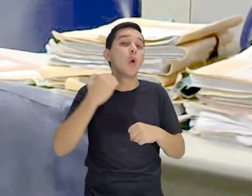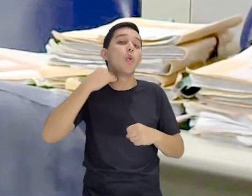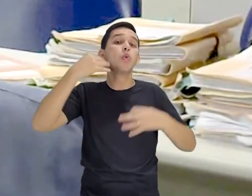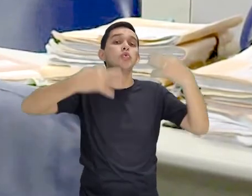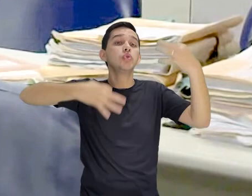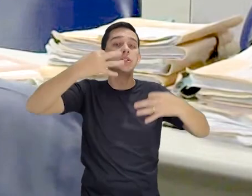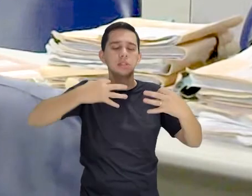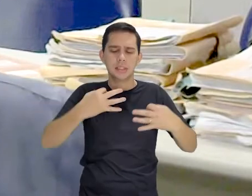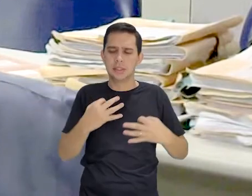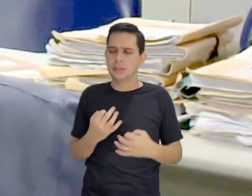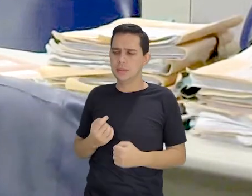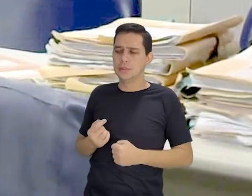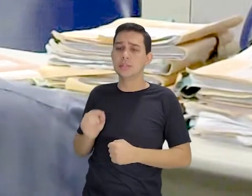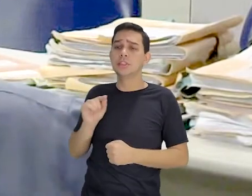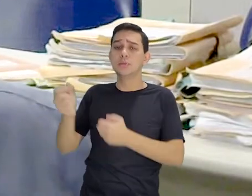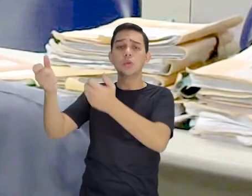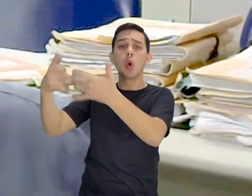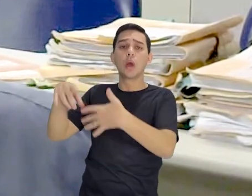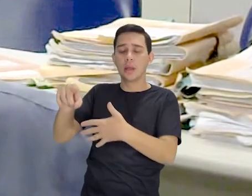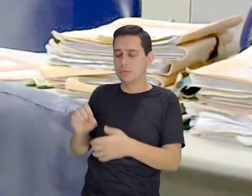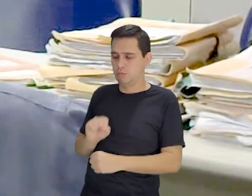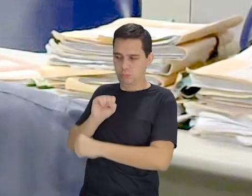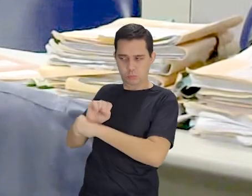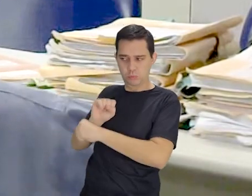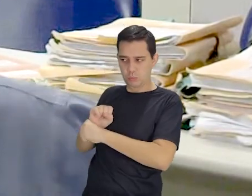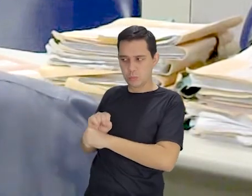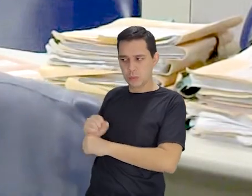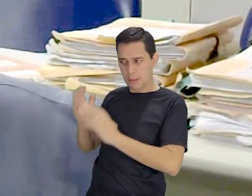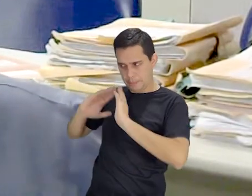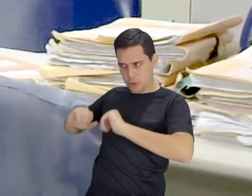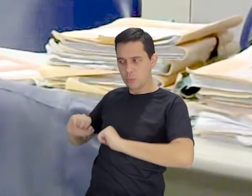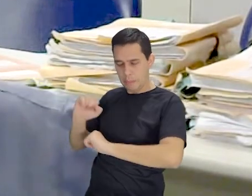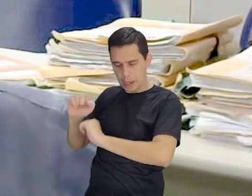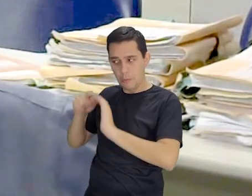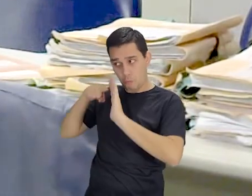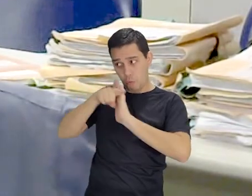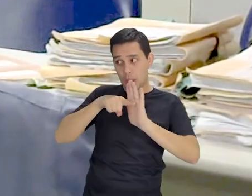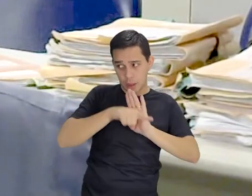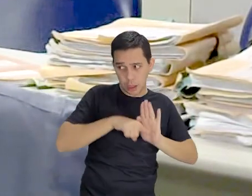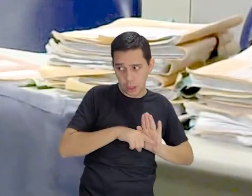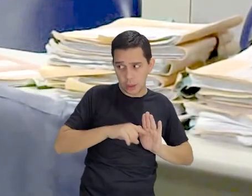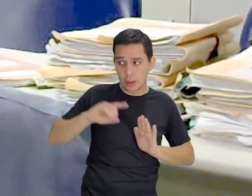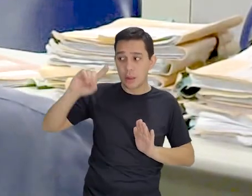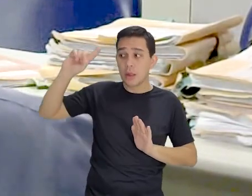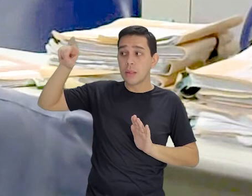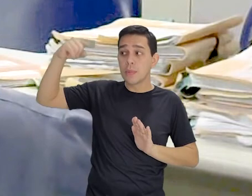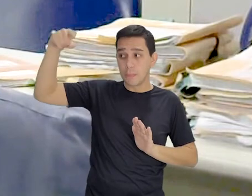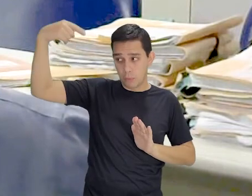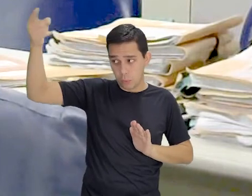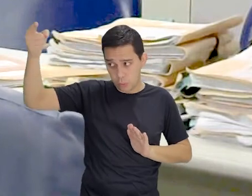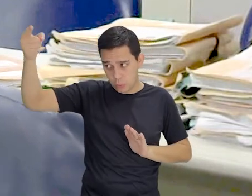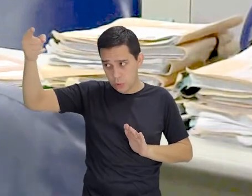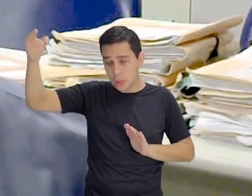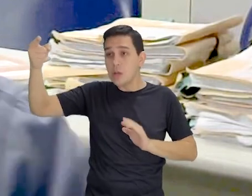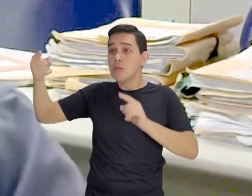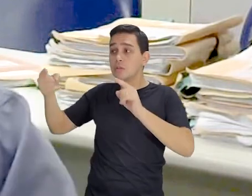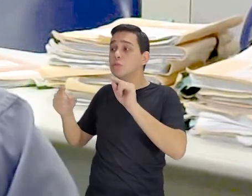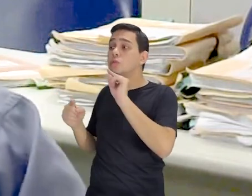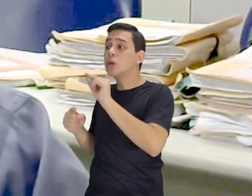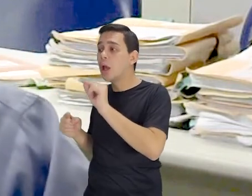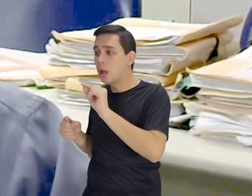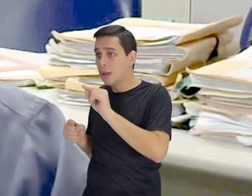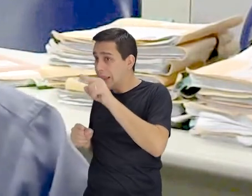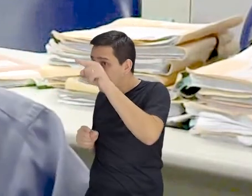bem aguardar a análise do nosso pedido de liminar para o momento posterior à resposta do município de Cabo Frio.